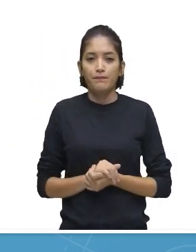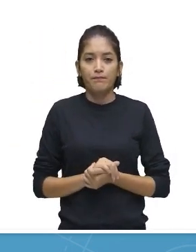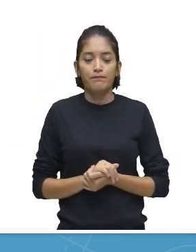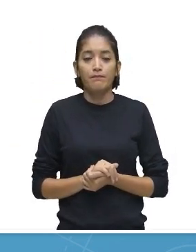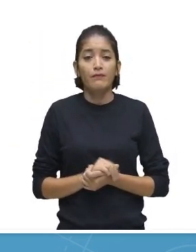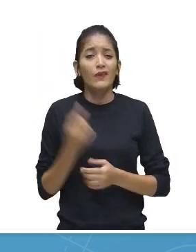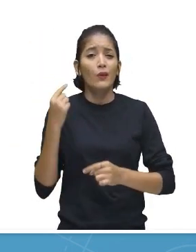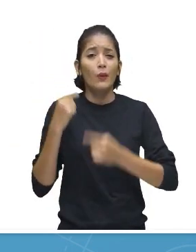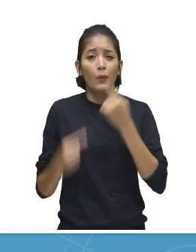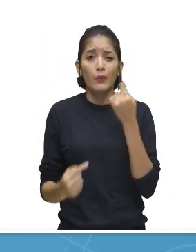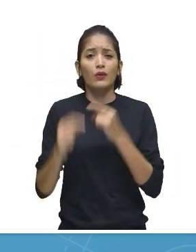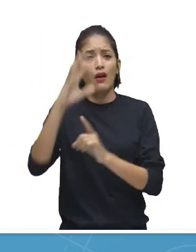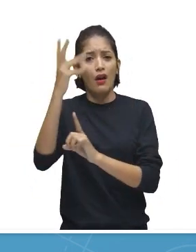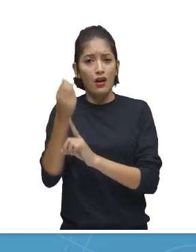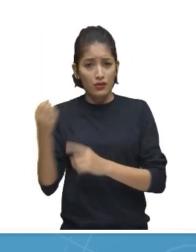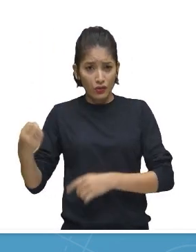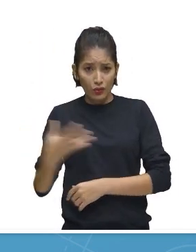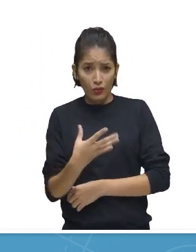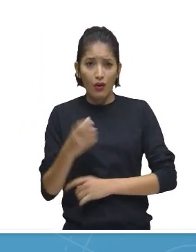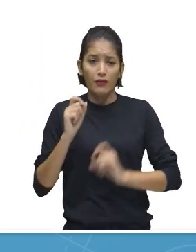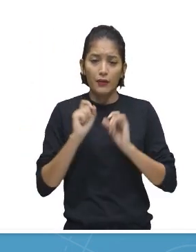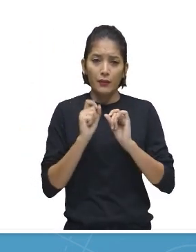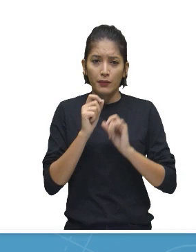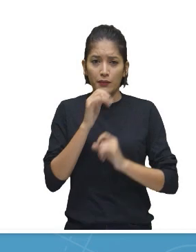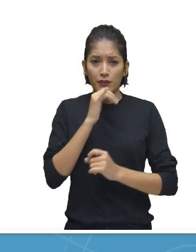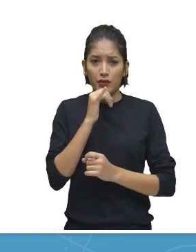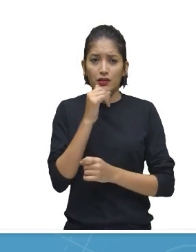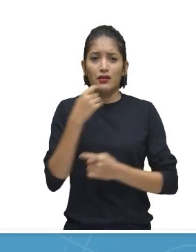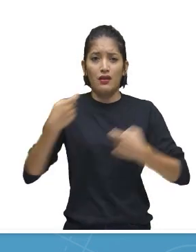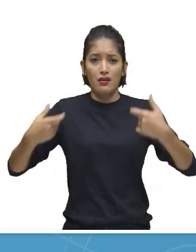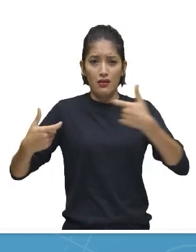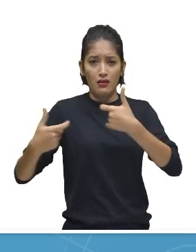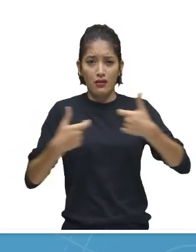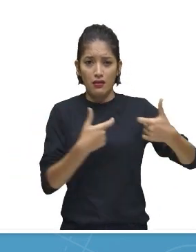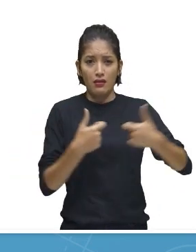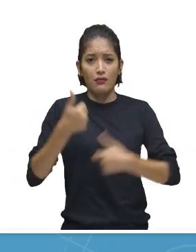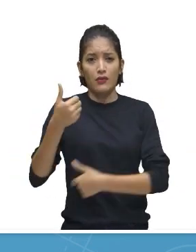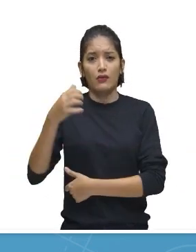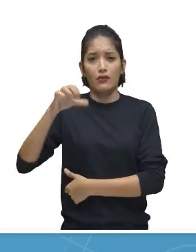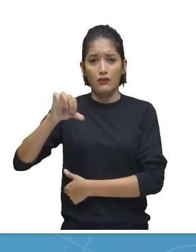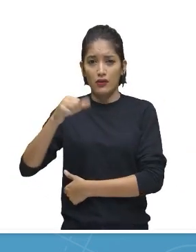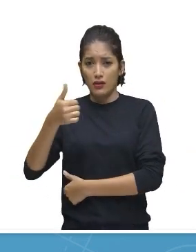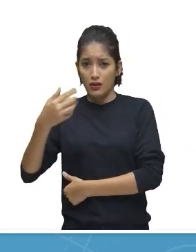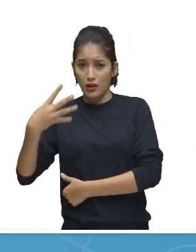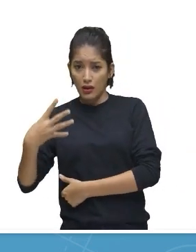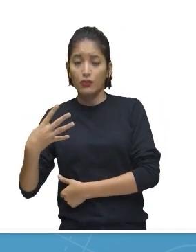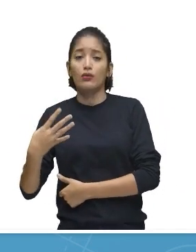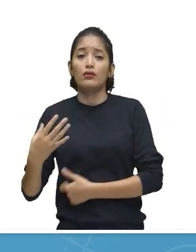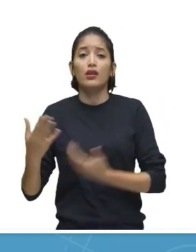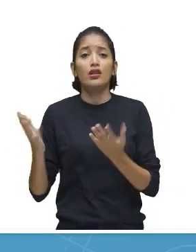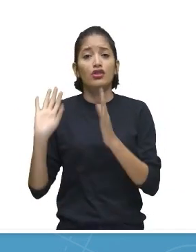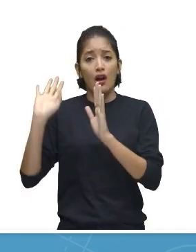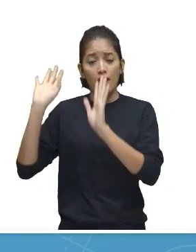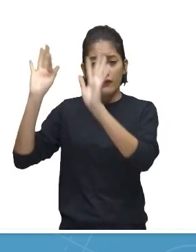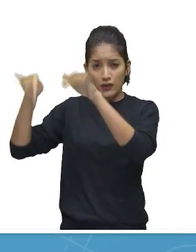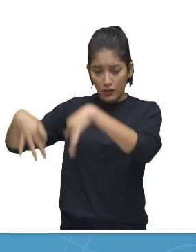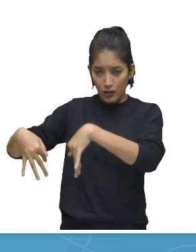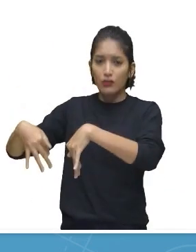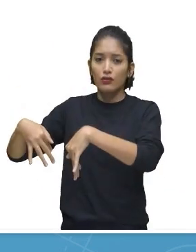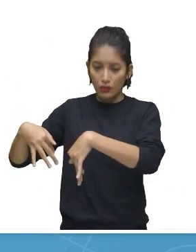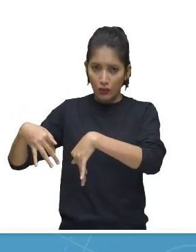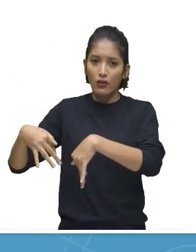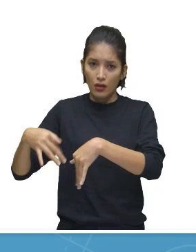arte moderna. Com a declaração de guerra em 1914, chega ao fim a aventura cubista. Vamos analisar essa obra aqui,